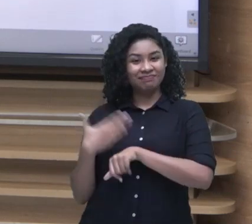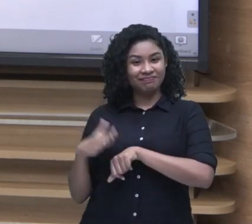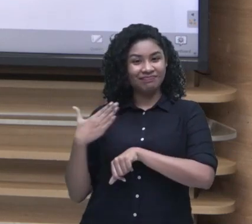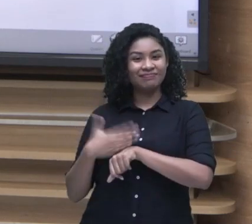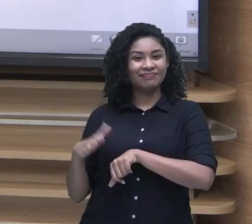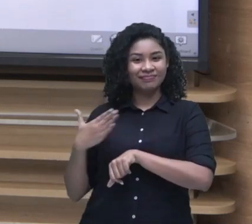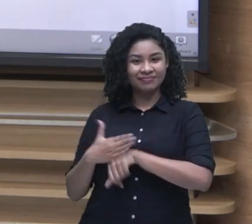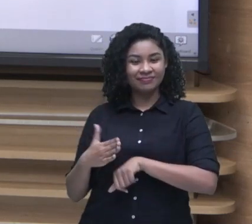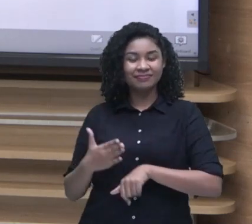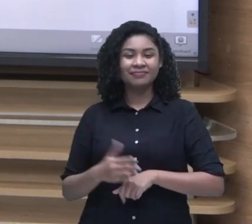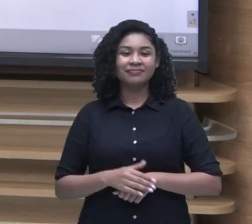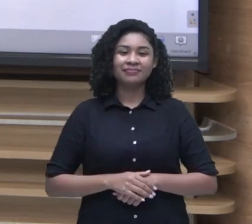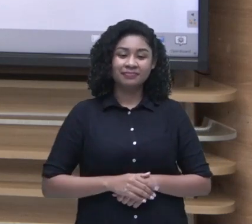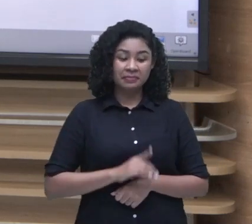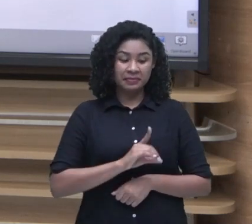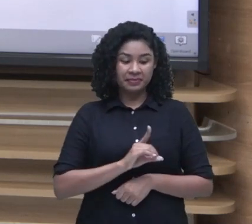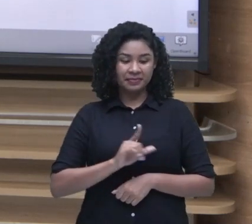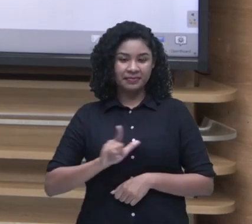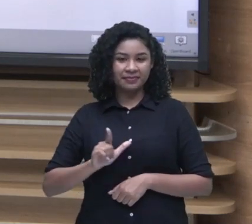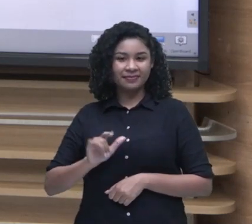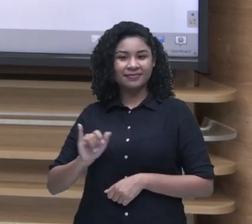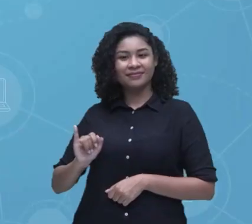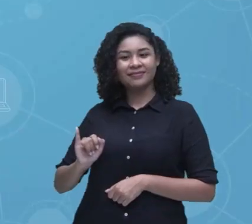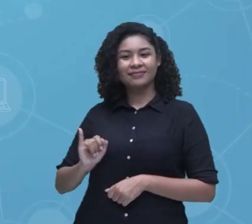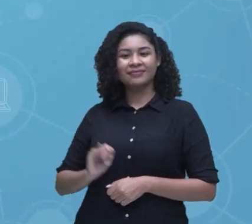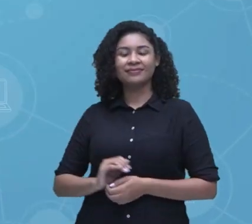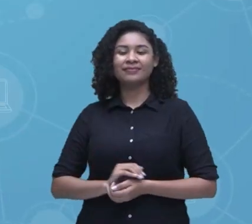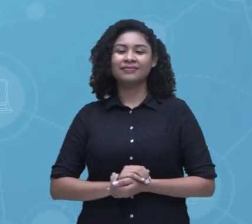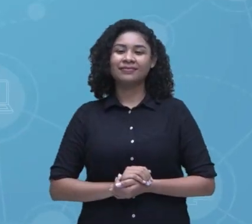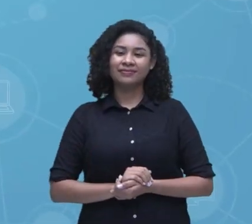E vamos chamar a DLI.